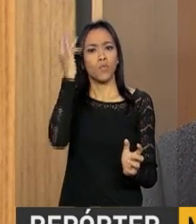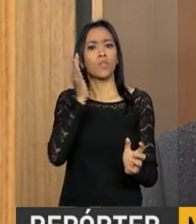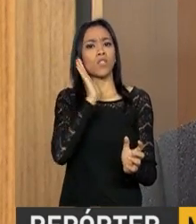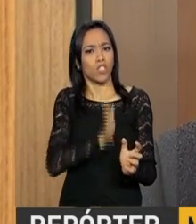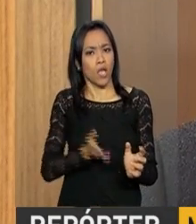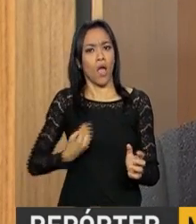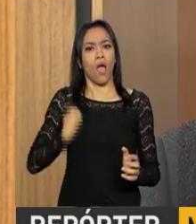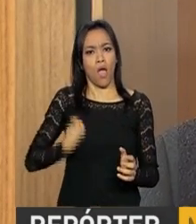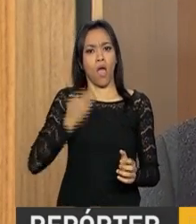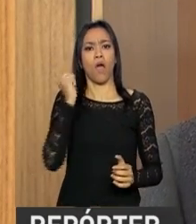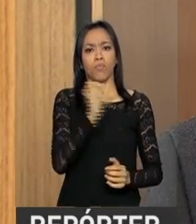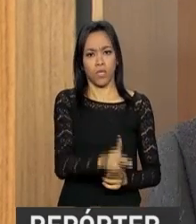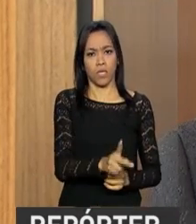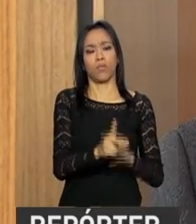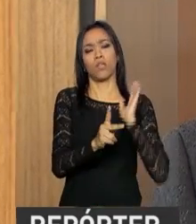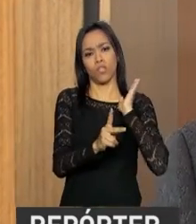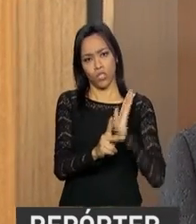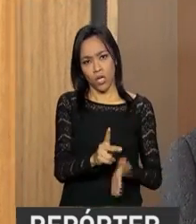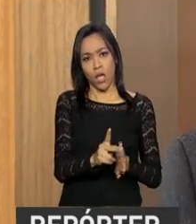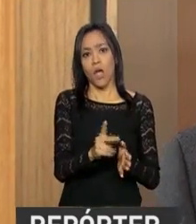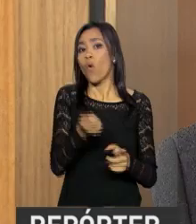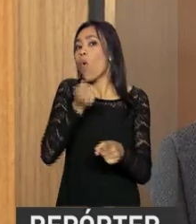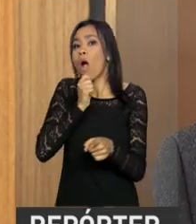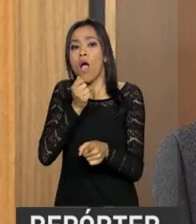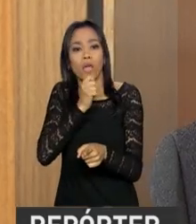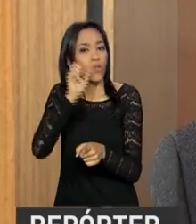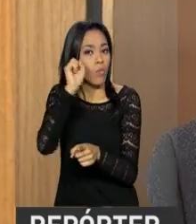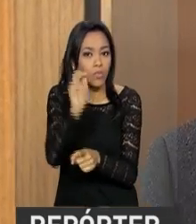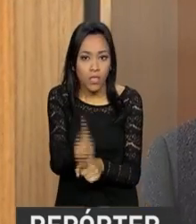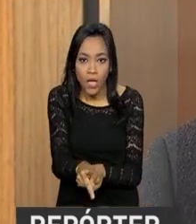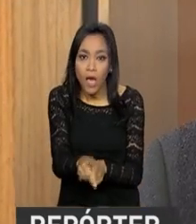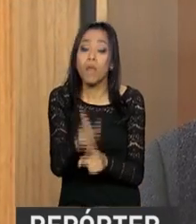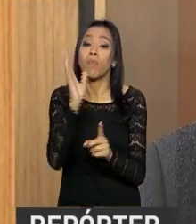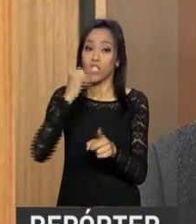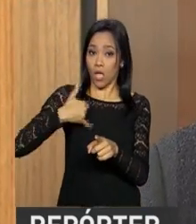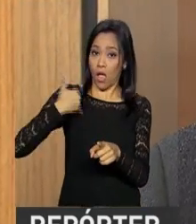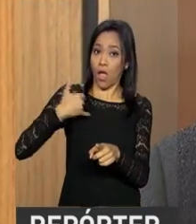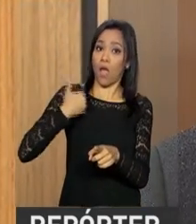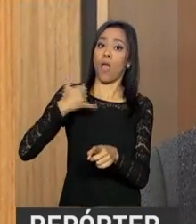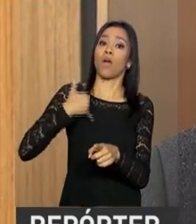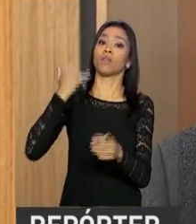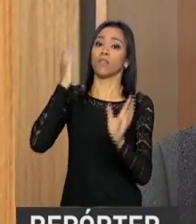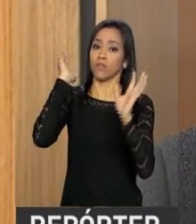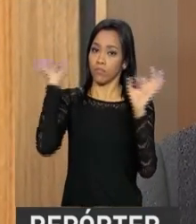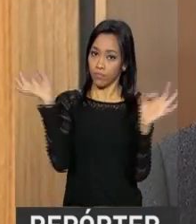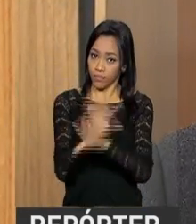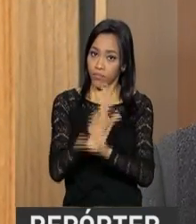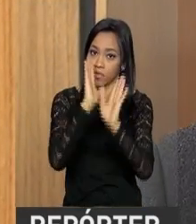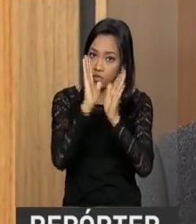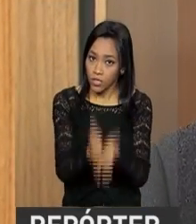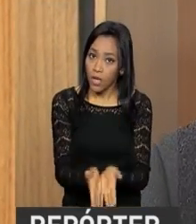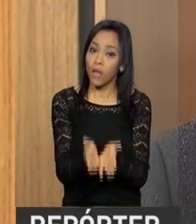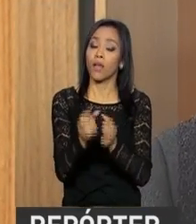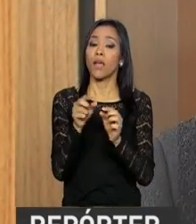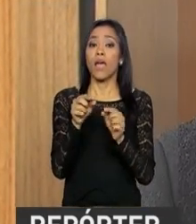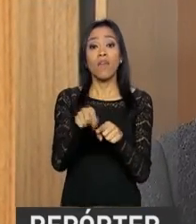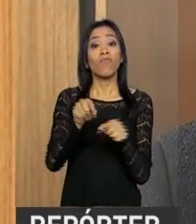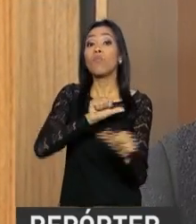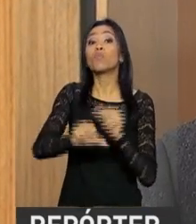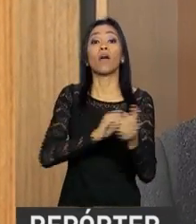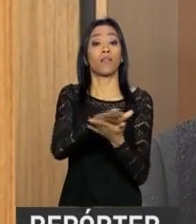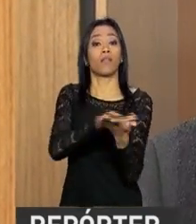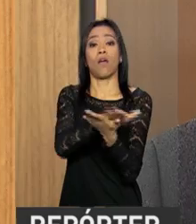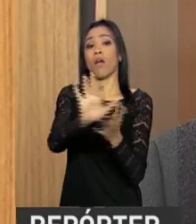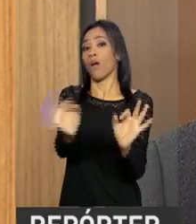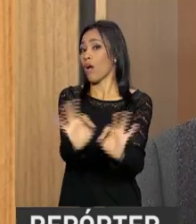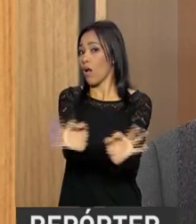estão aposentadas, ou mesmo as não aposentadas, mas que já completaram as condições de acesso a uma aposentadoria, elas não vão mudar